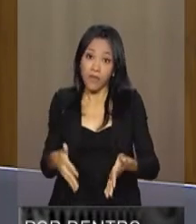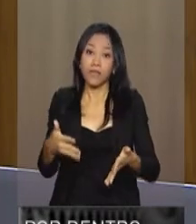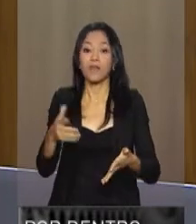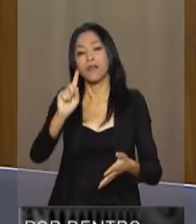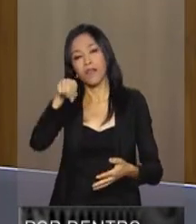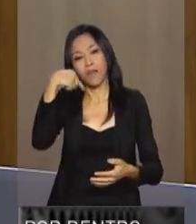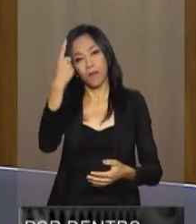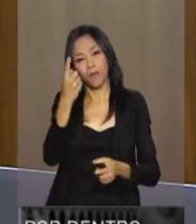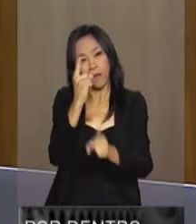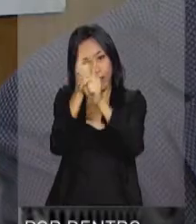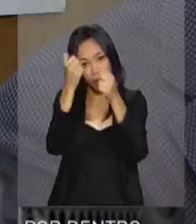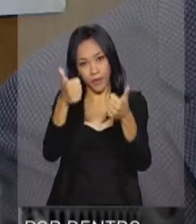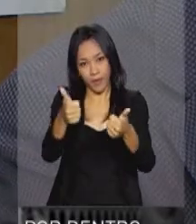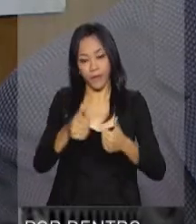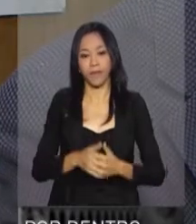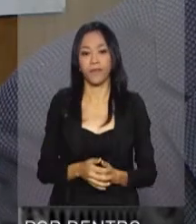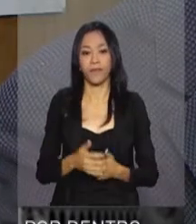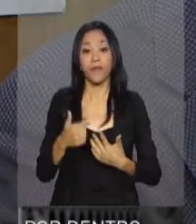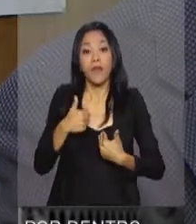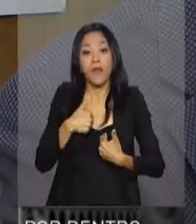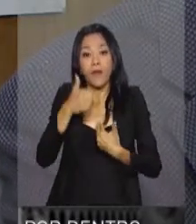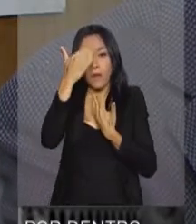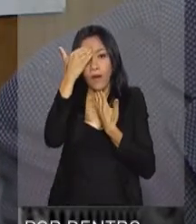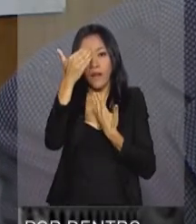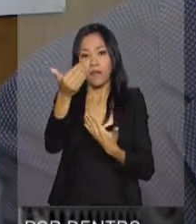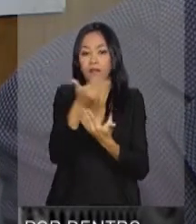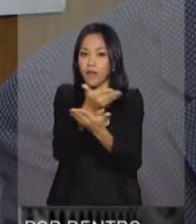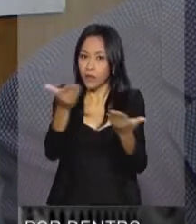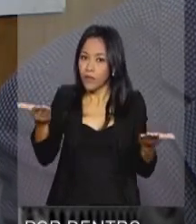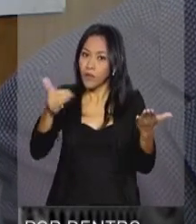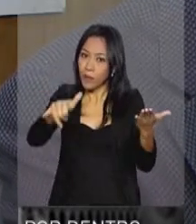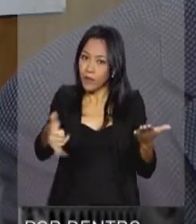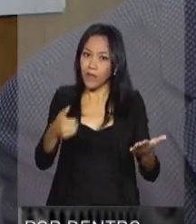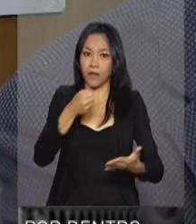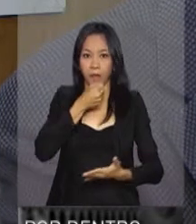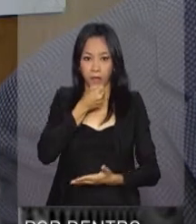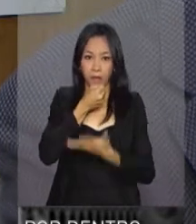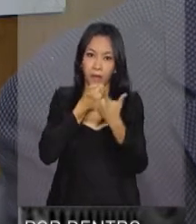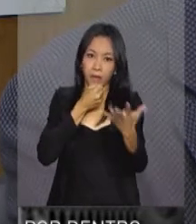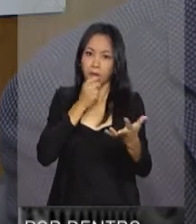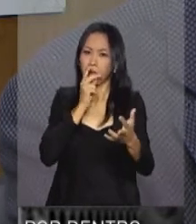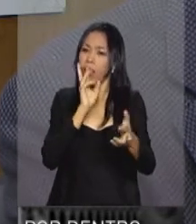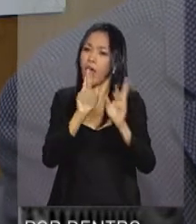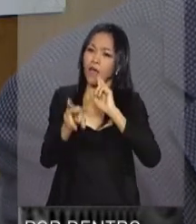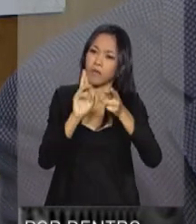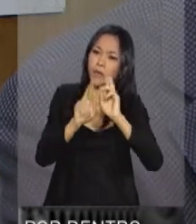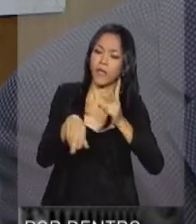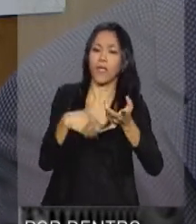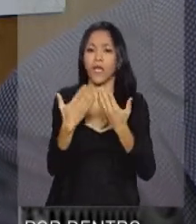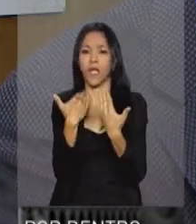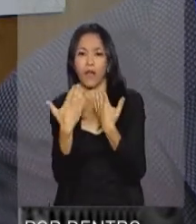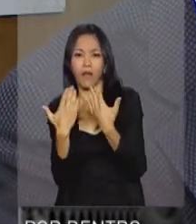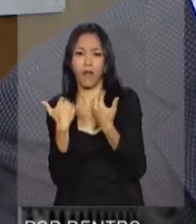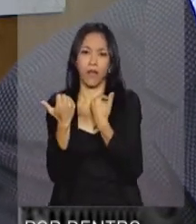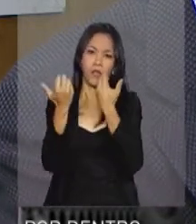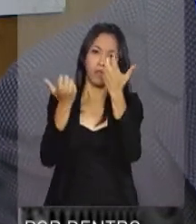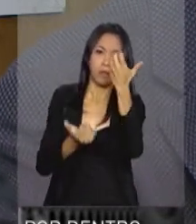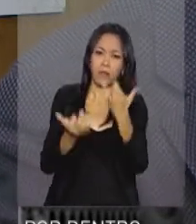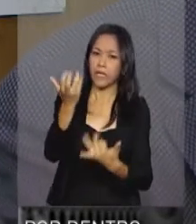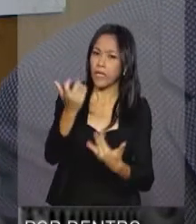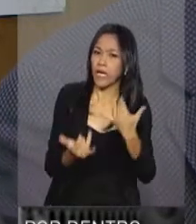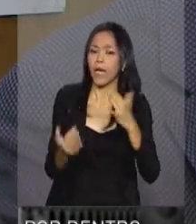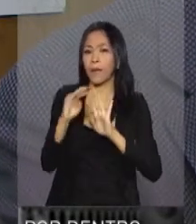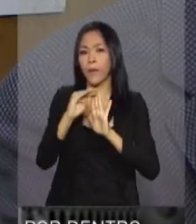uma próxima oportunidade e agradeço cala agradeço a oportunidade de poder aqui responder dialogar esclarecer a respeito de programas